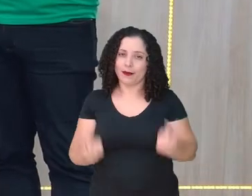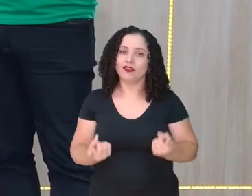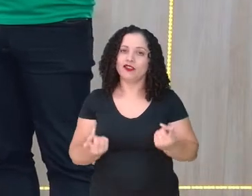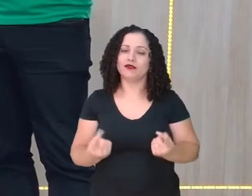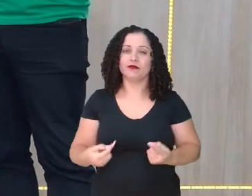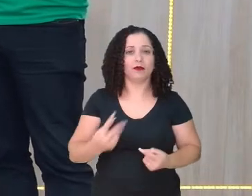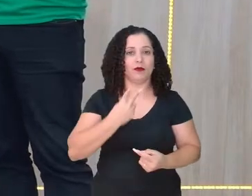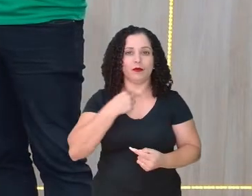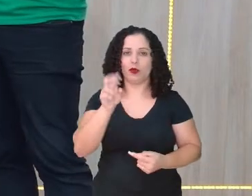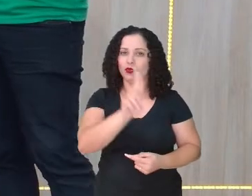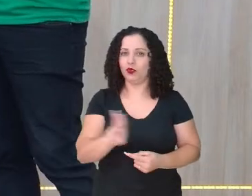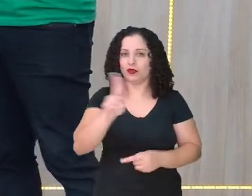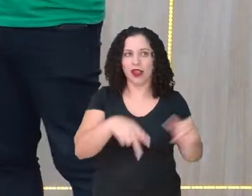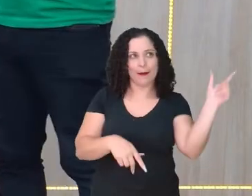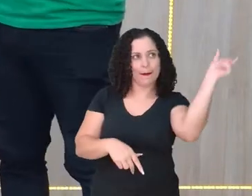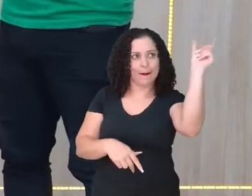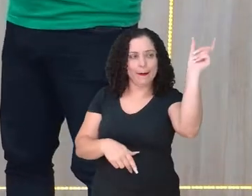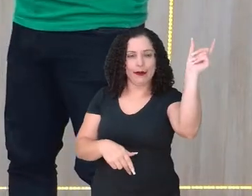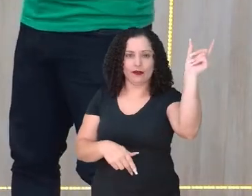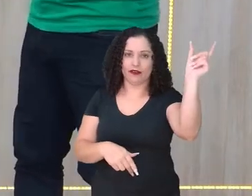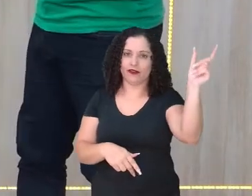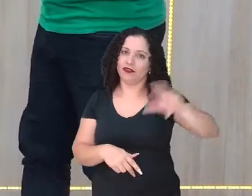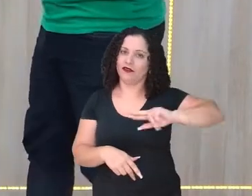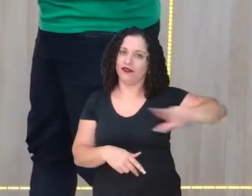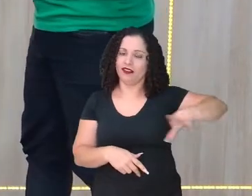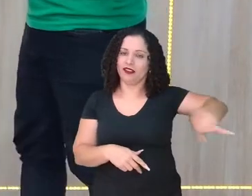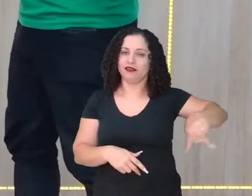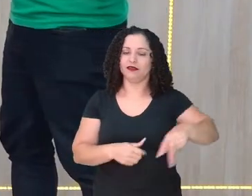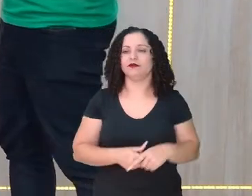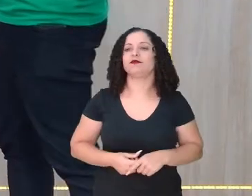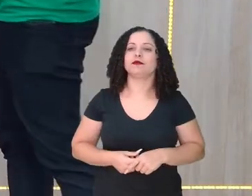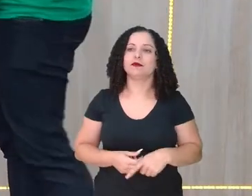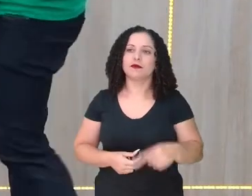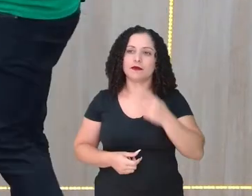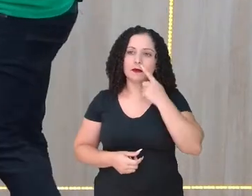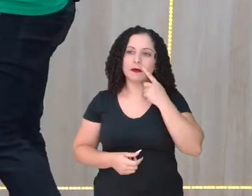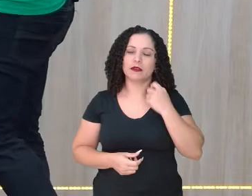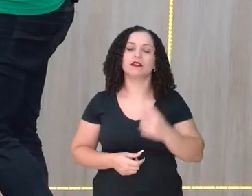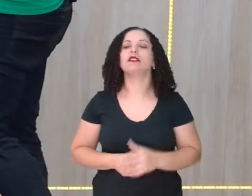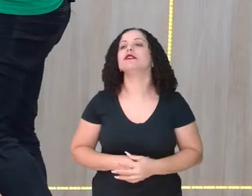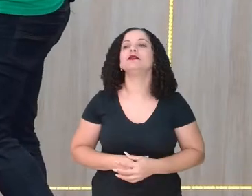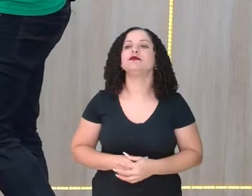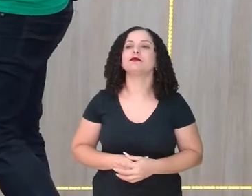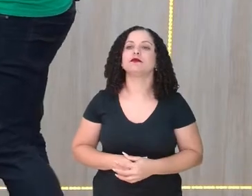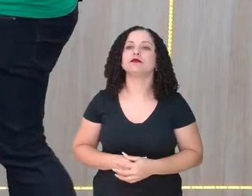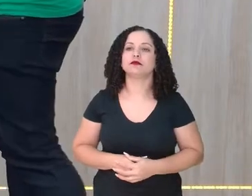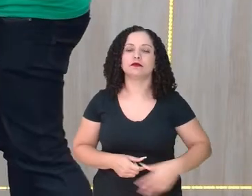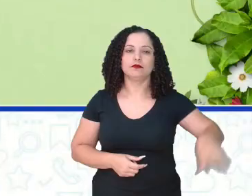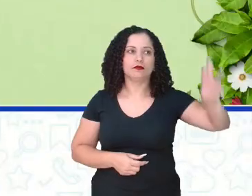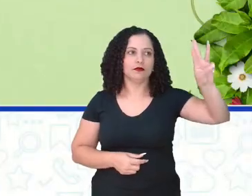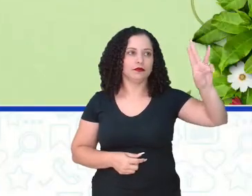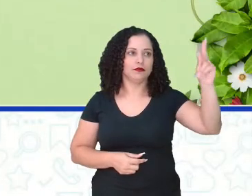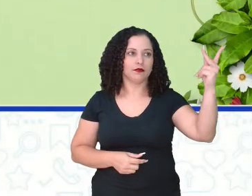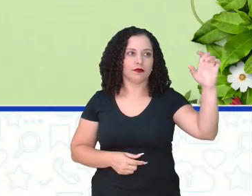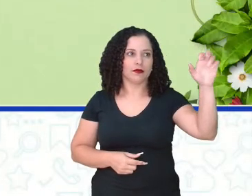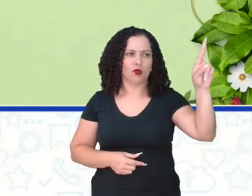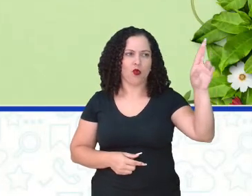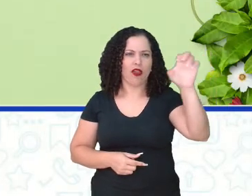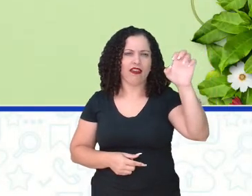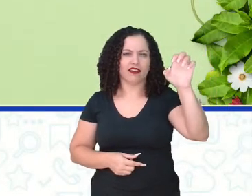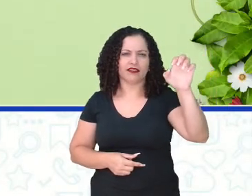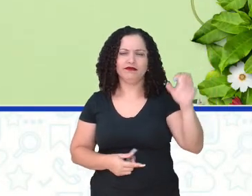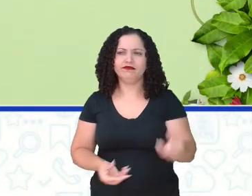usa o onde em situação que não é para usar, tá bom? Então vamos lá. Where do you work? Where do they work? Onde é que